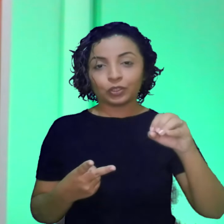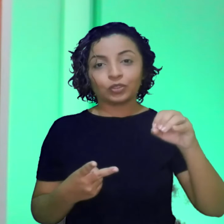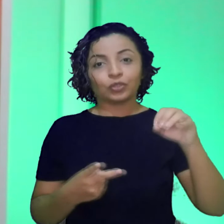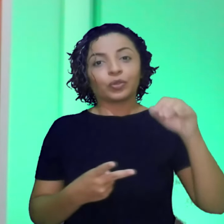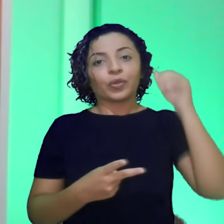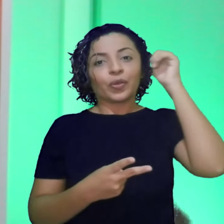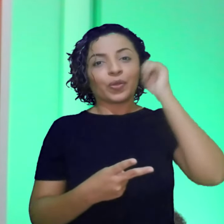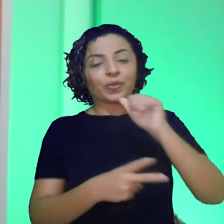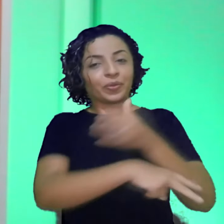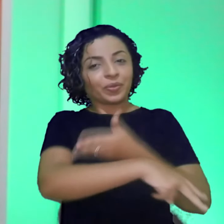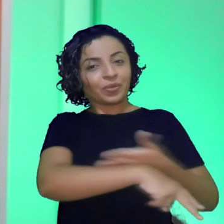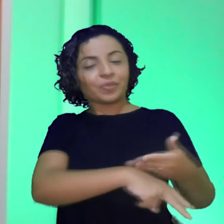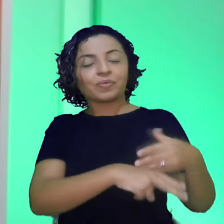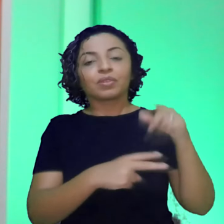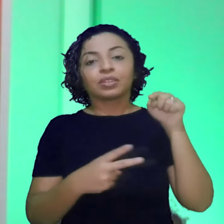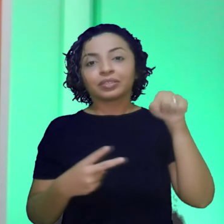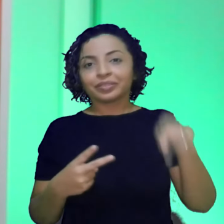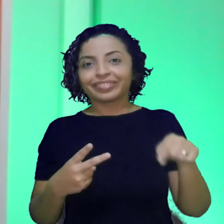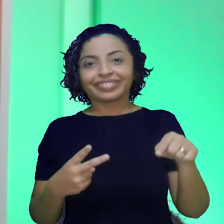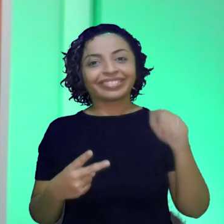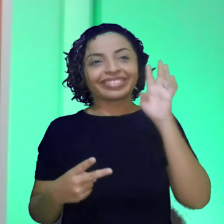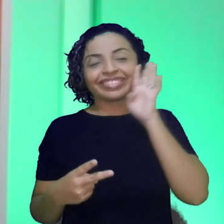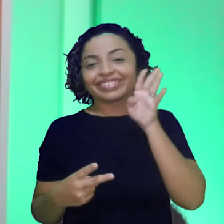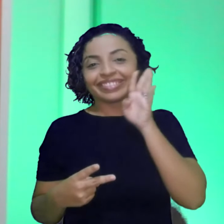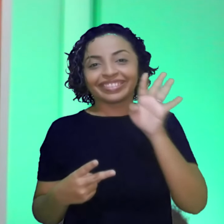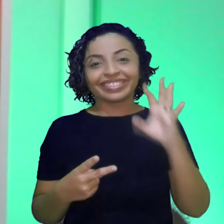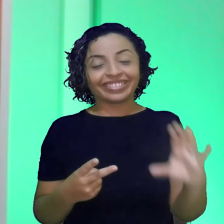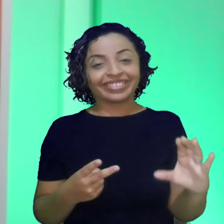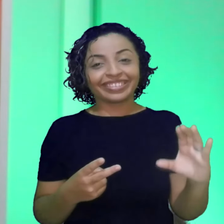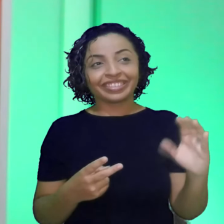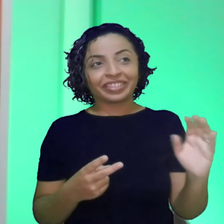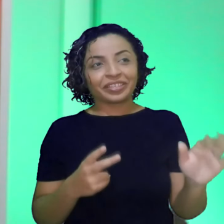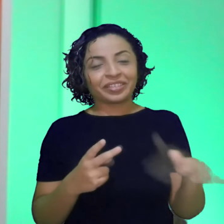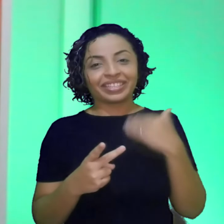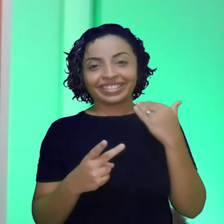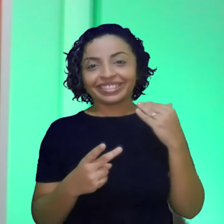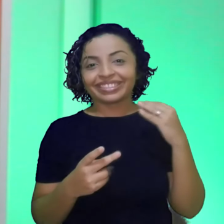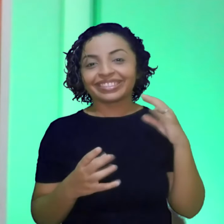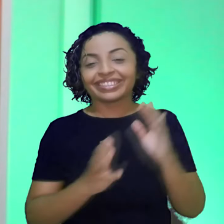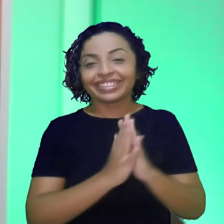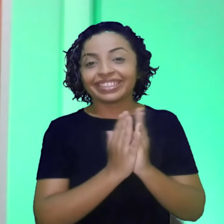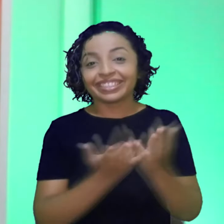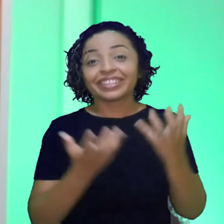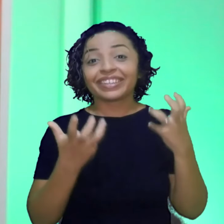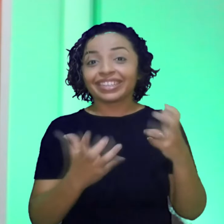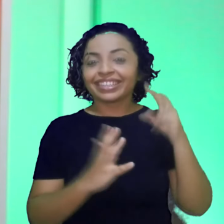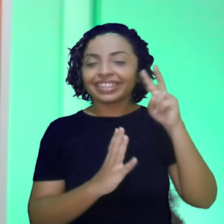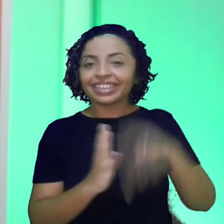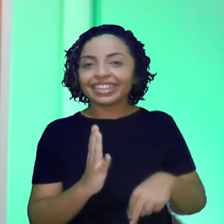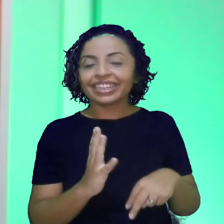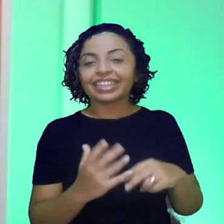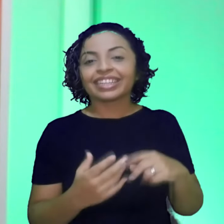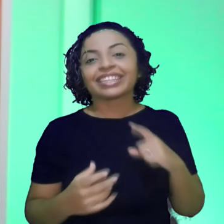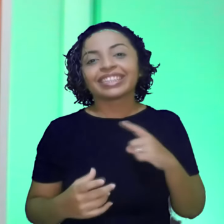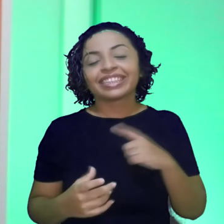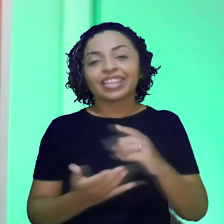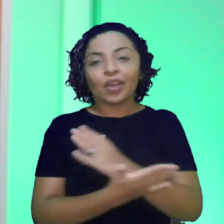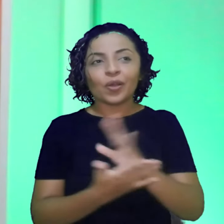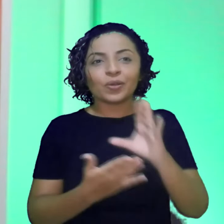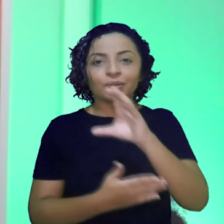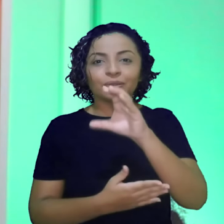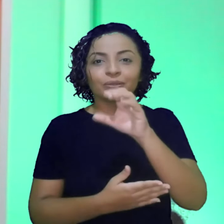Caramba, que maravilha receber esse livro. Eu estava querendo dar uma lida. Eu tenho umas coisas do